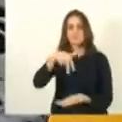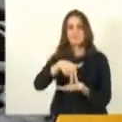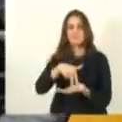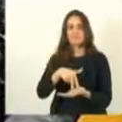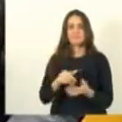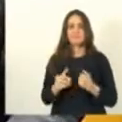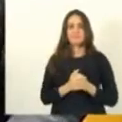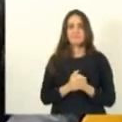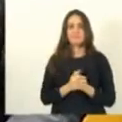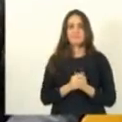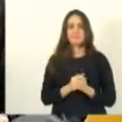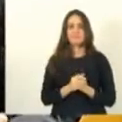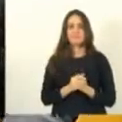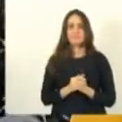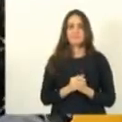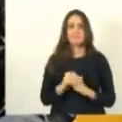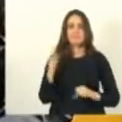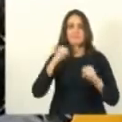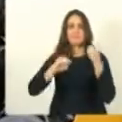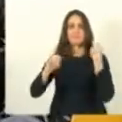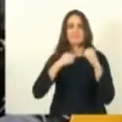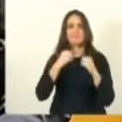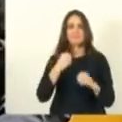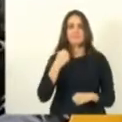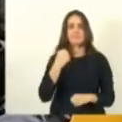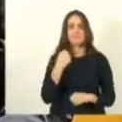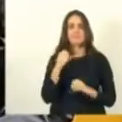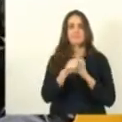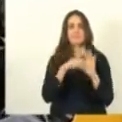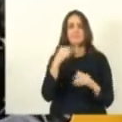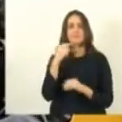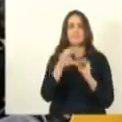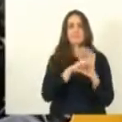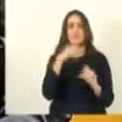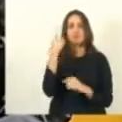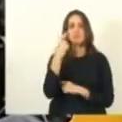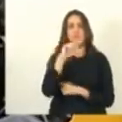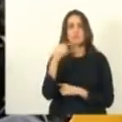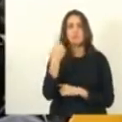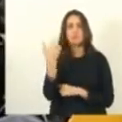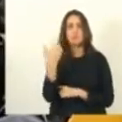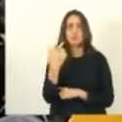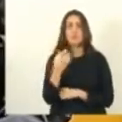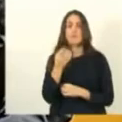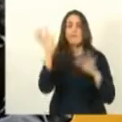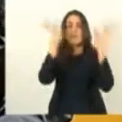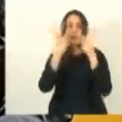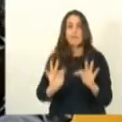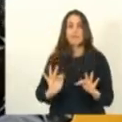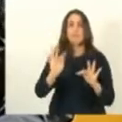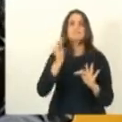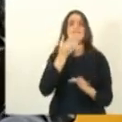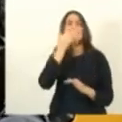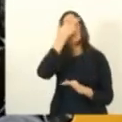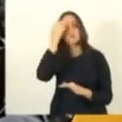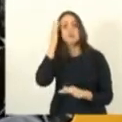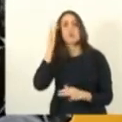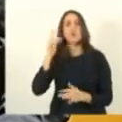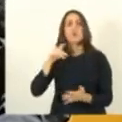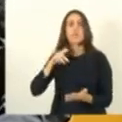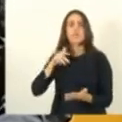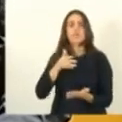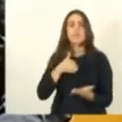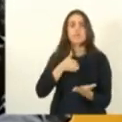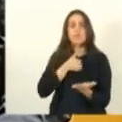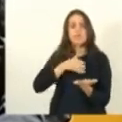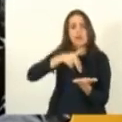Pastor. Salmo 1, versículos 1 e 2. Bem-aventurado o varão que não anda segundo o conselho dos ímpios, nem se detém